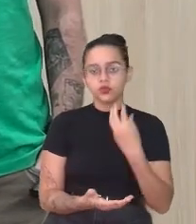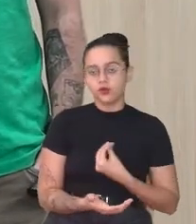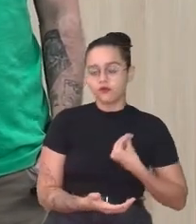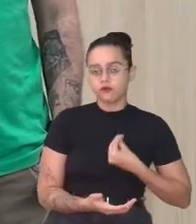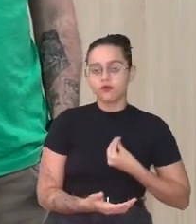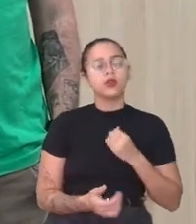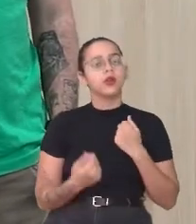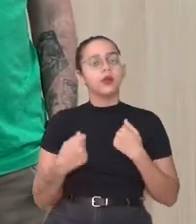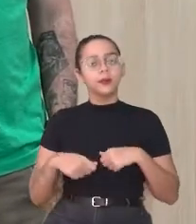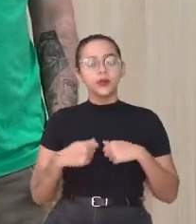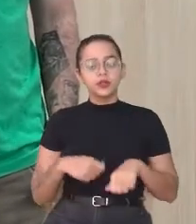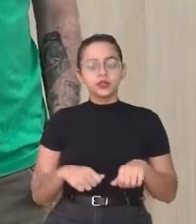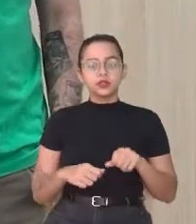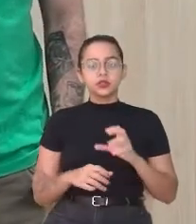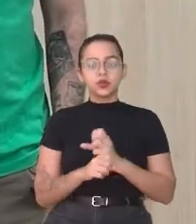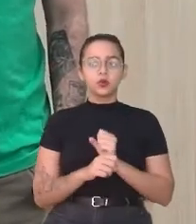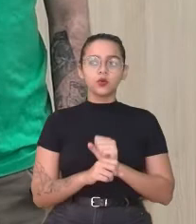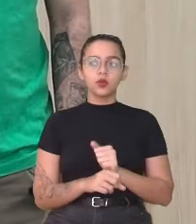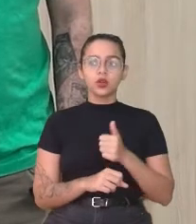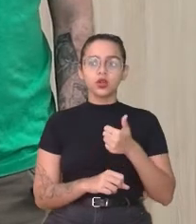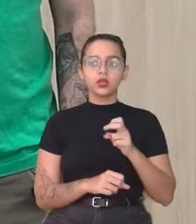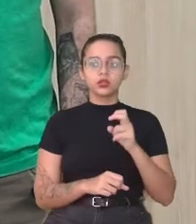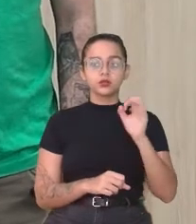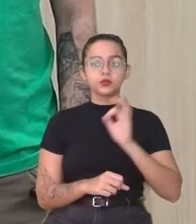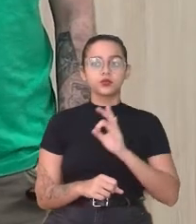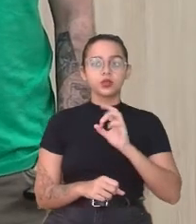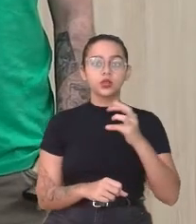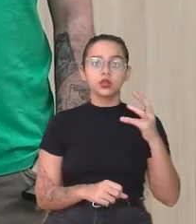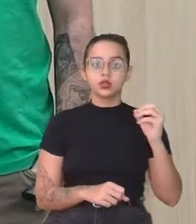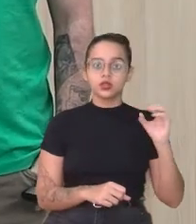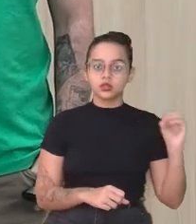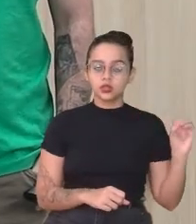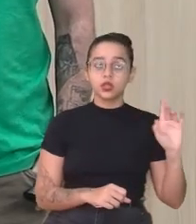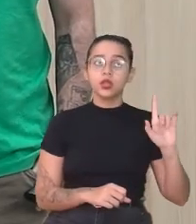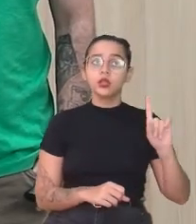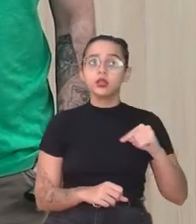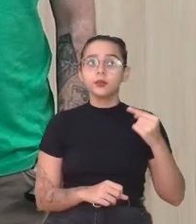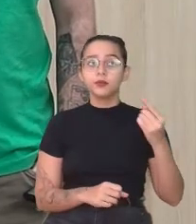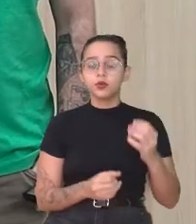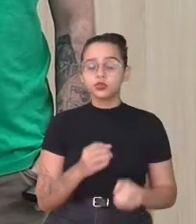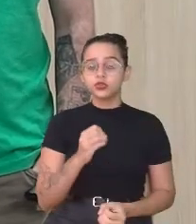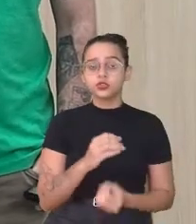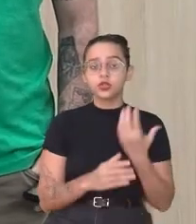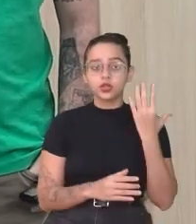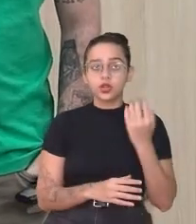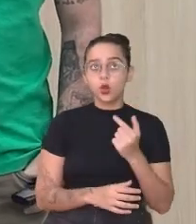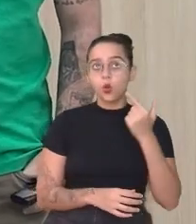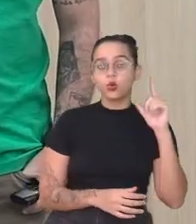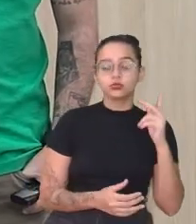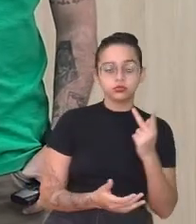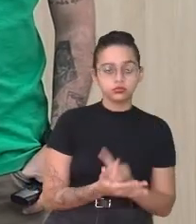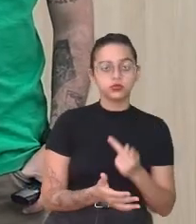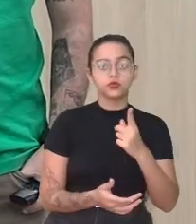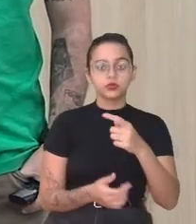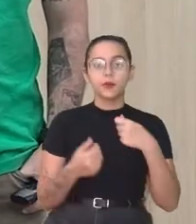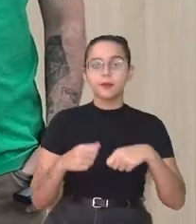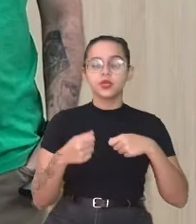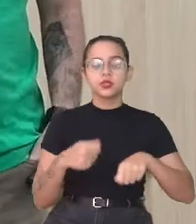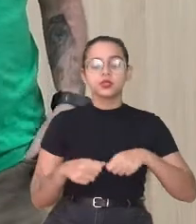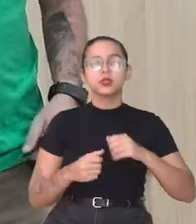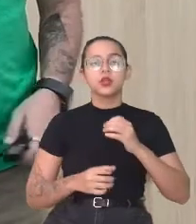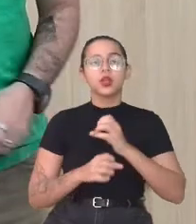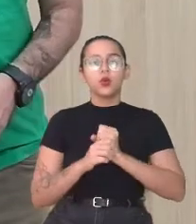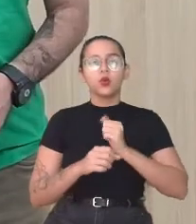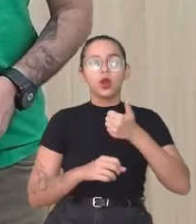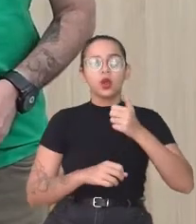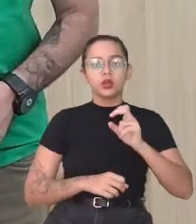precisa calcular 15% de 300. Depois inventa uma outra situação para o qual você precisa calcular